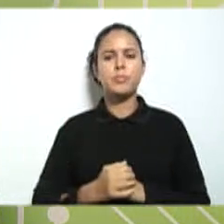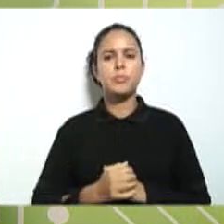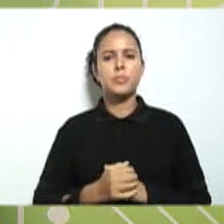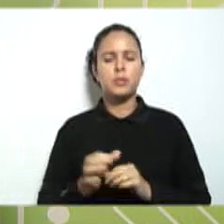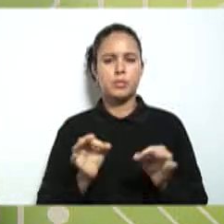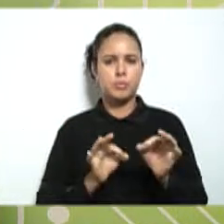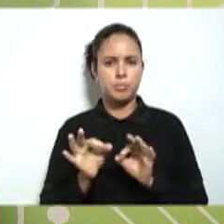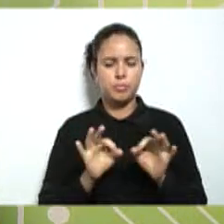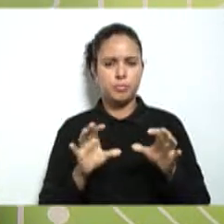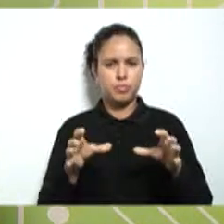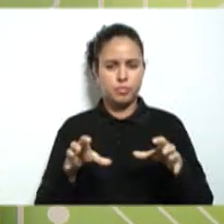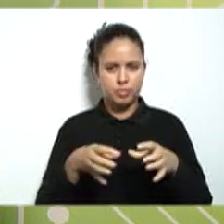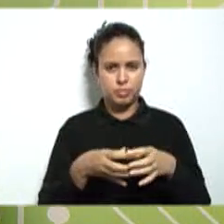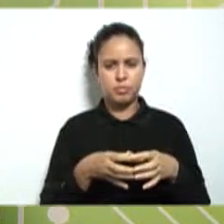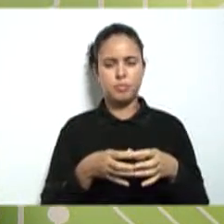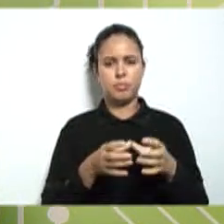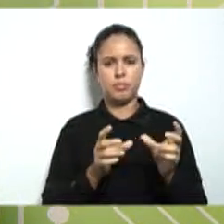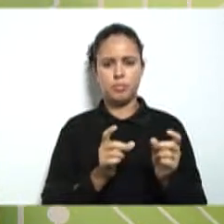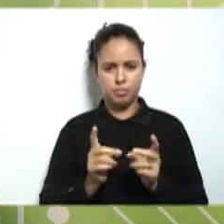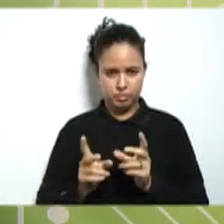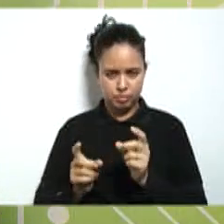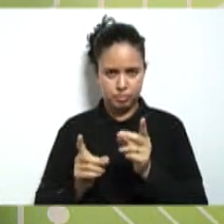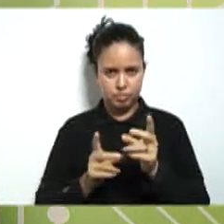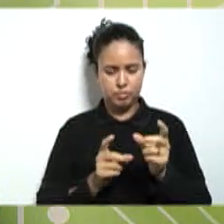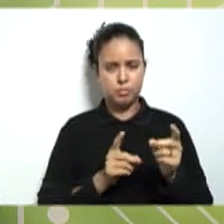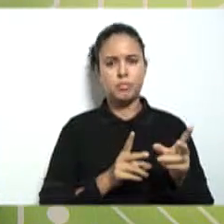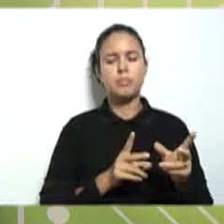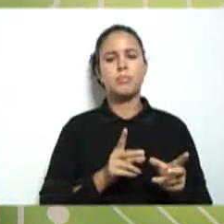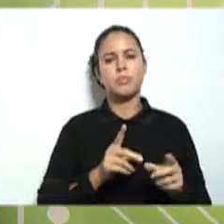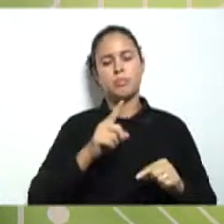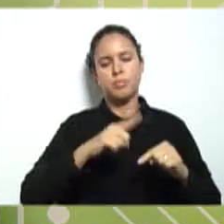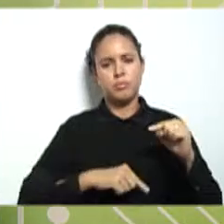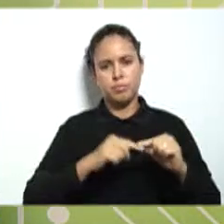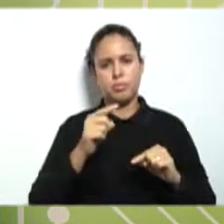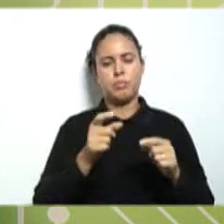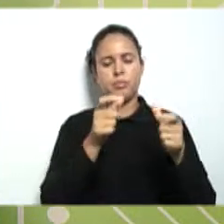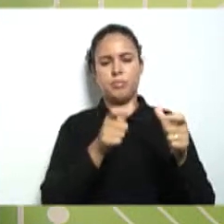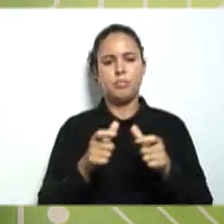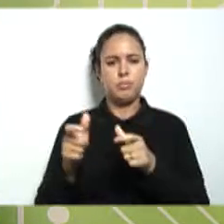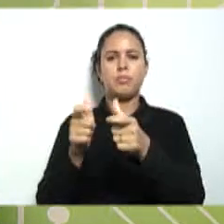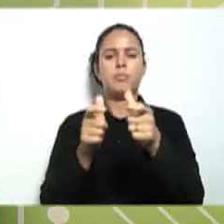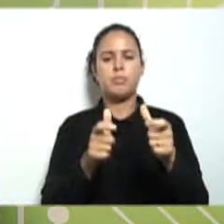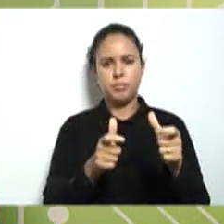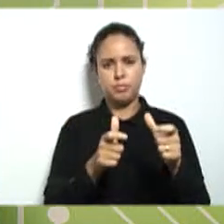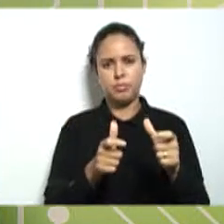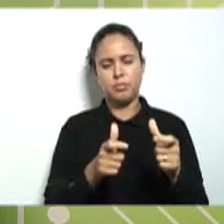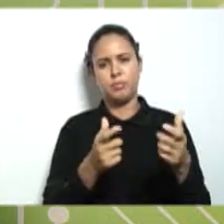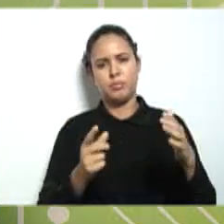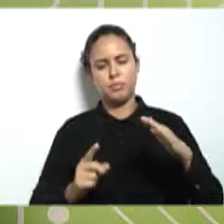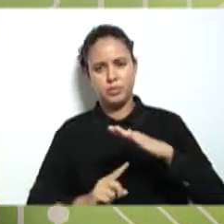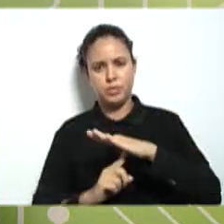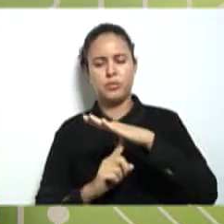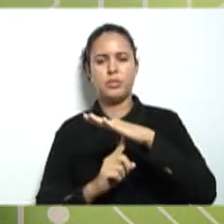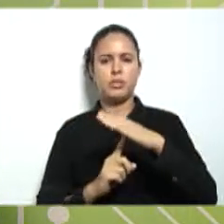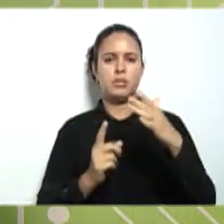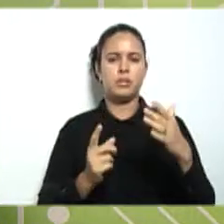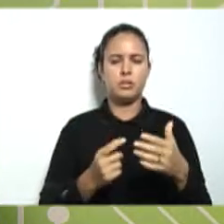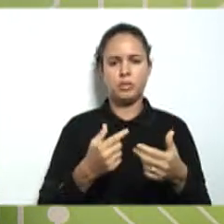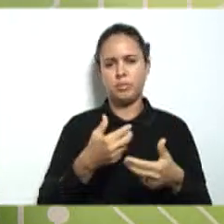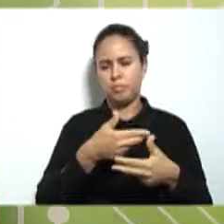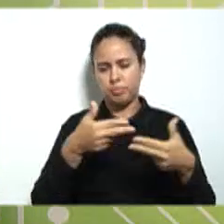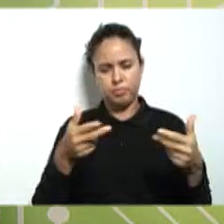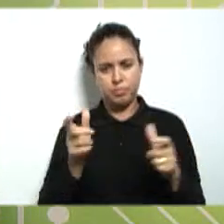uma equipe que vai comercializar esse produto em outras regiões, outras feiras de artesanatos, ao redor do Brasil, em